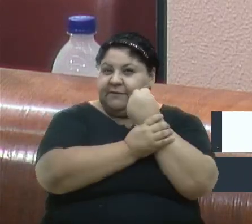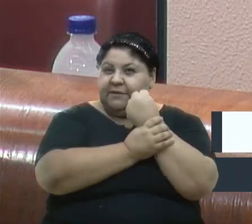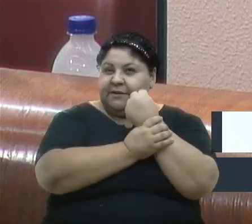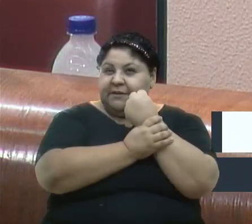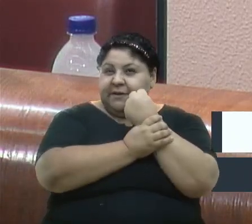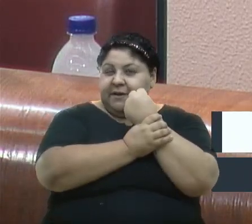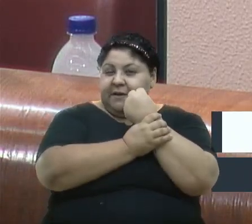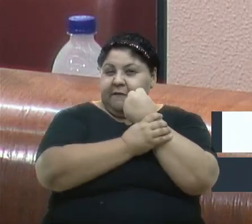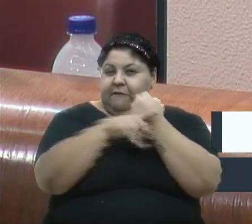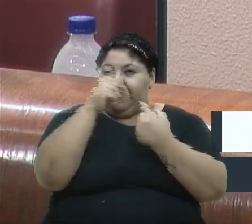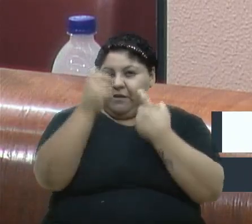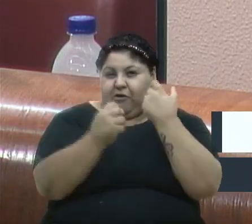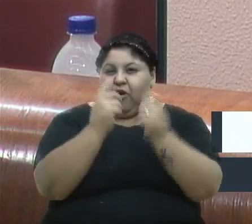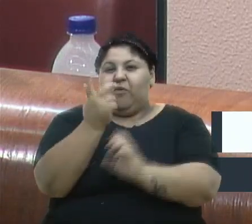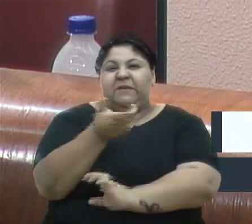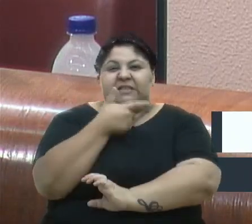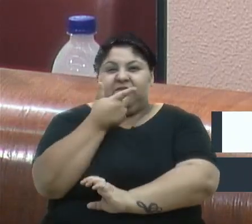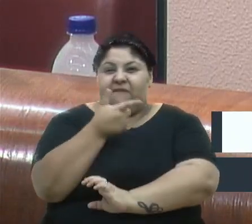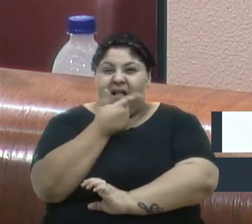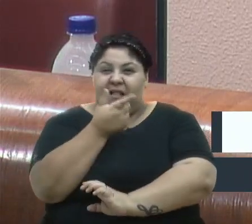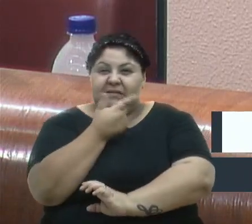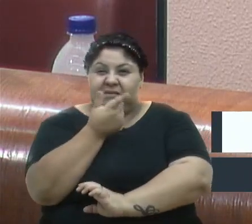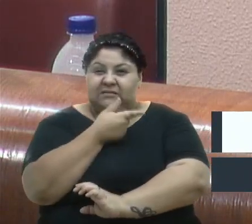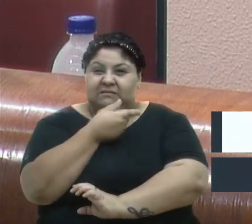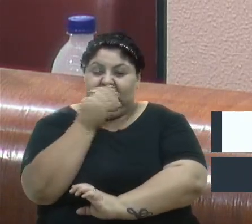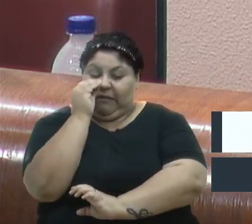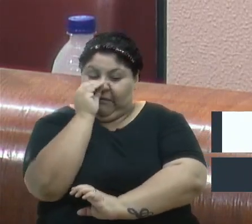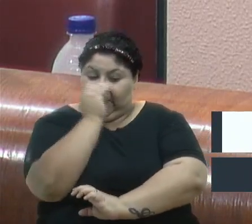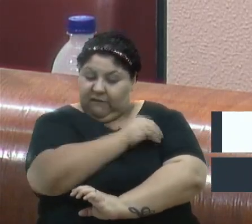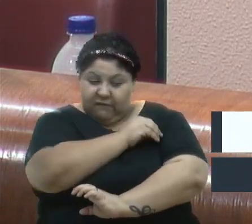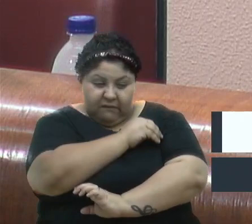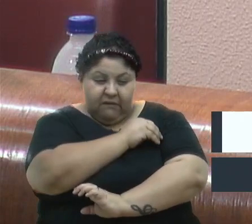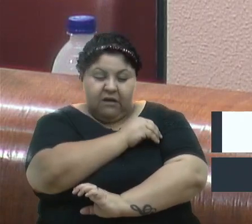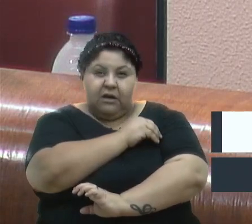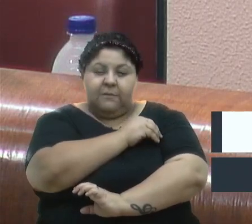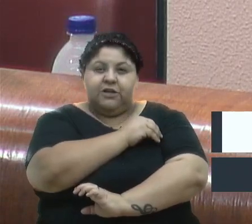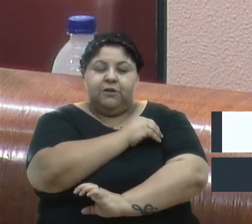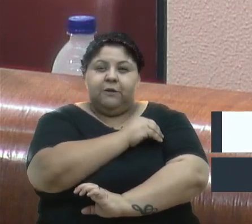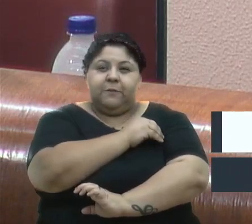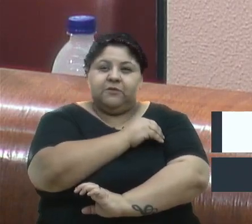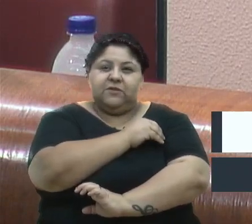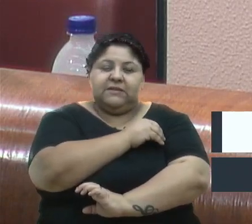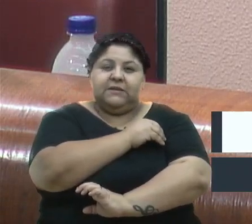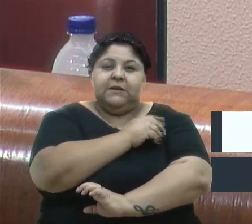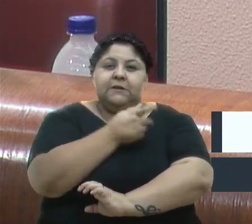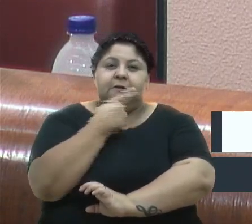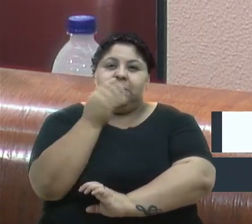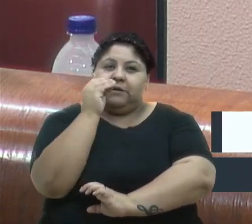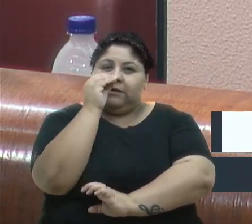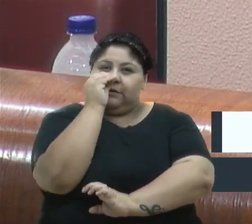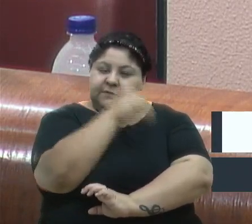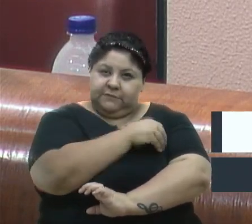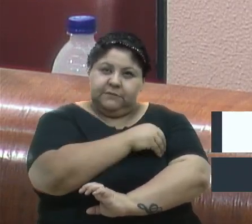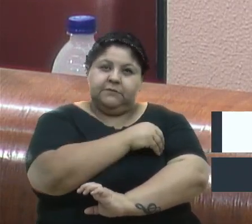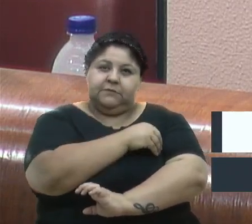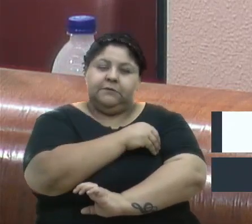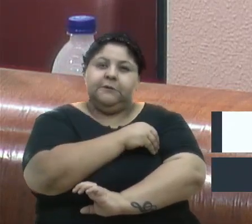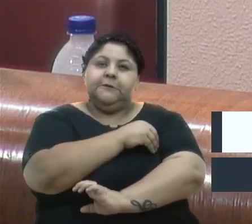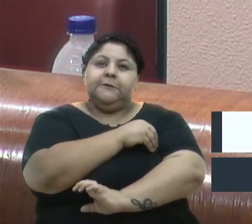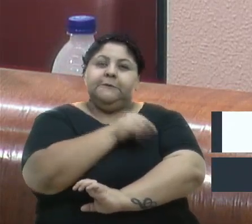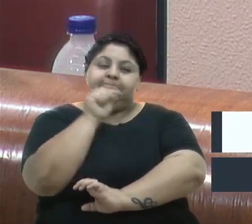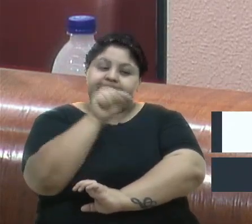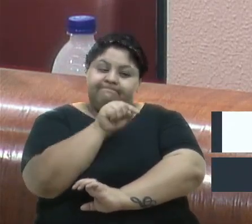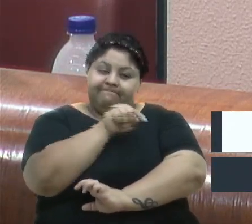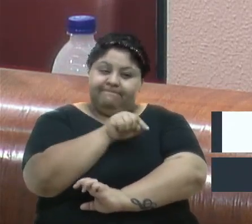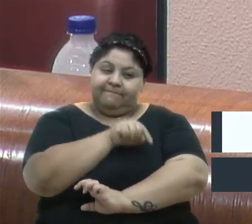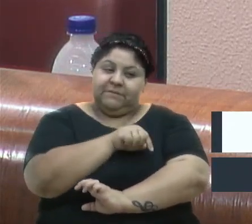discursos medíocres, podemos dizer assim, falam que a brigada tem que ser extinta. Isso é